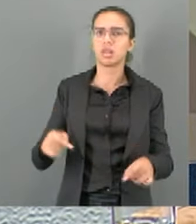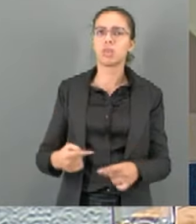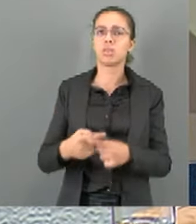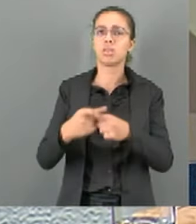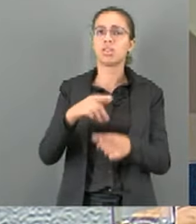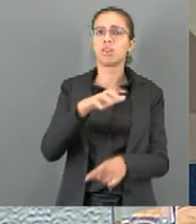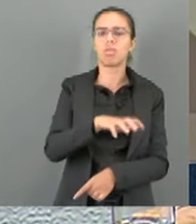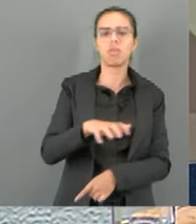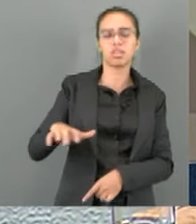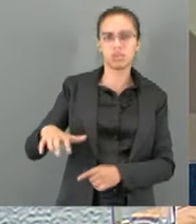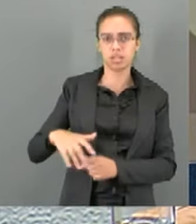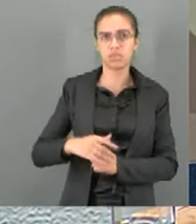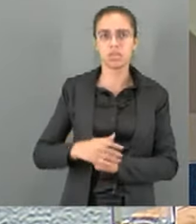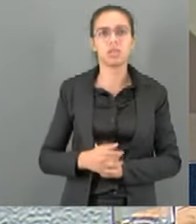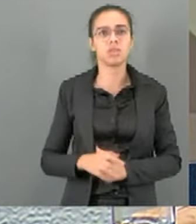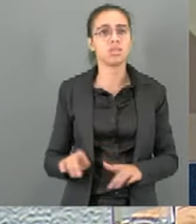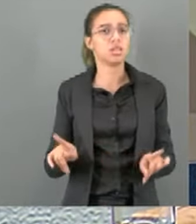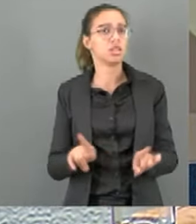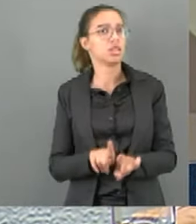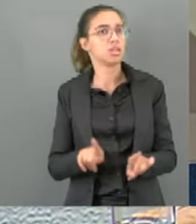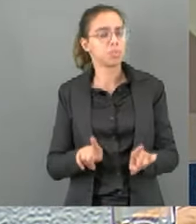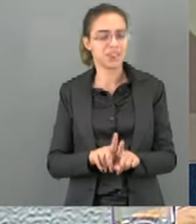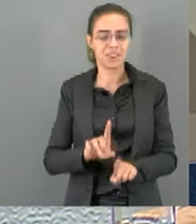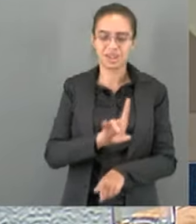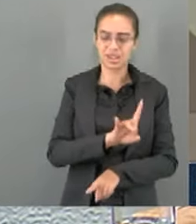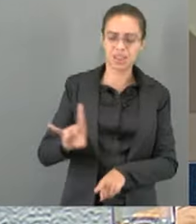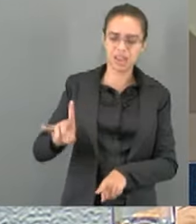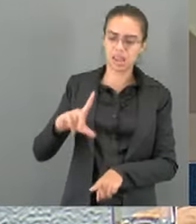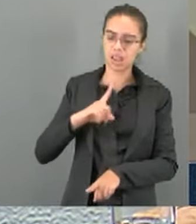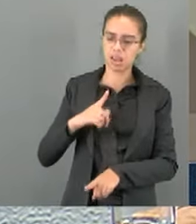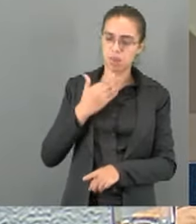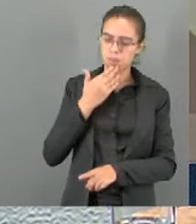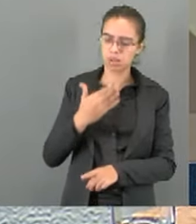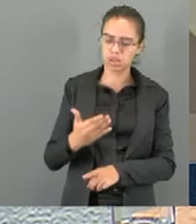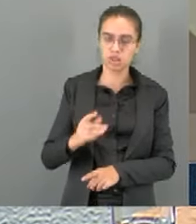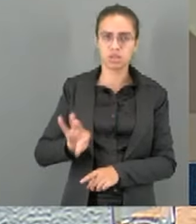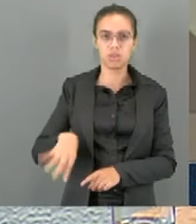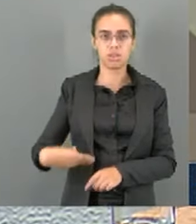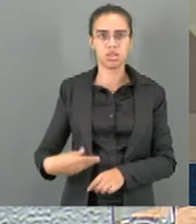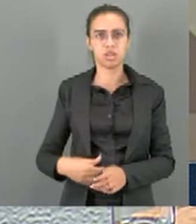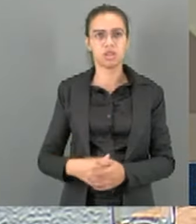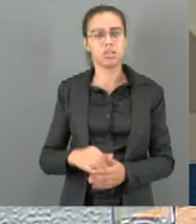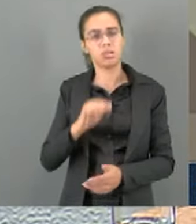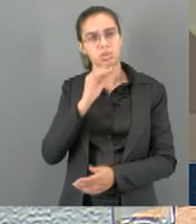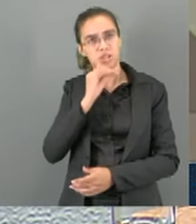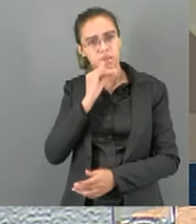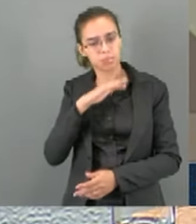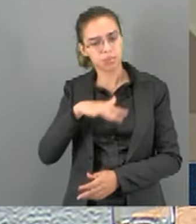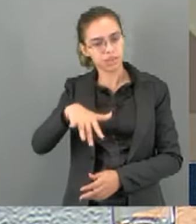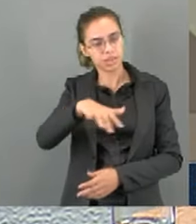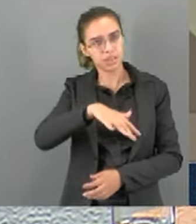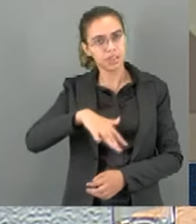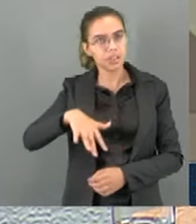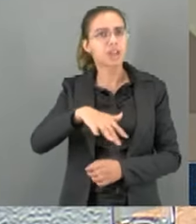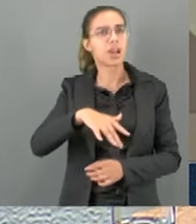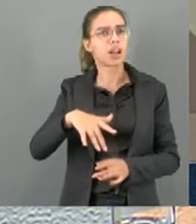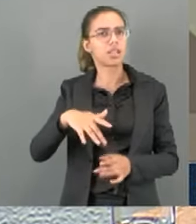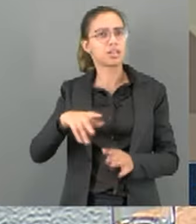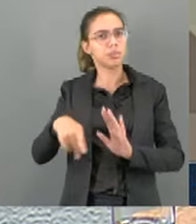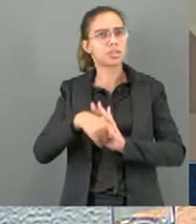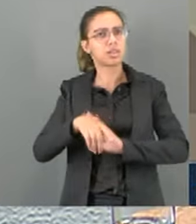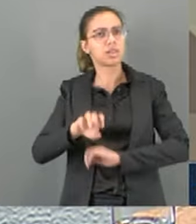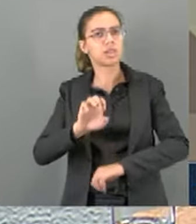regional. E, por óbvio, cada um dá os seus encaminhamentos, né? Como eu mencionei, com relação àqueles que são de cunho estadual, a gente